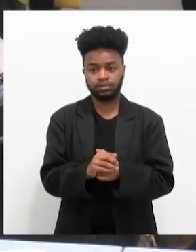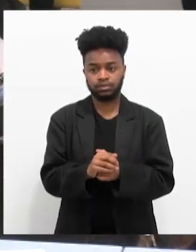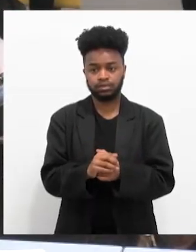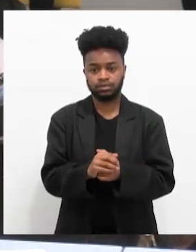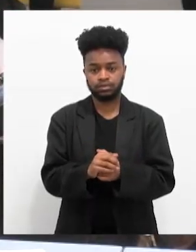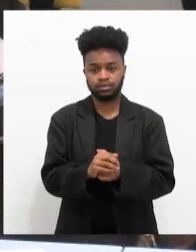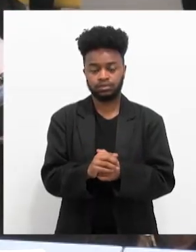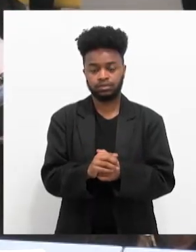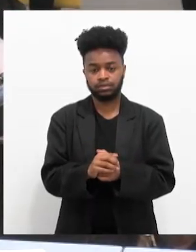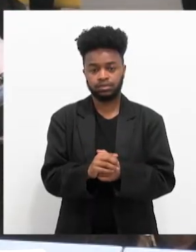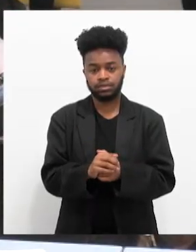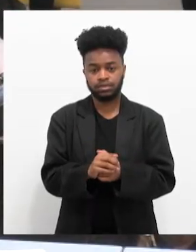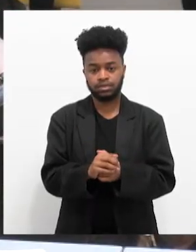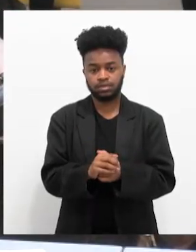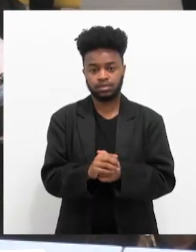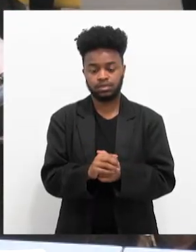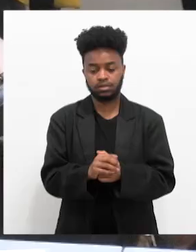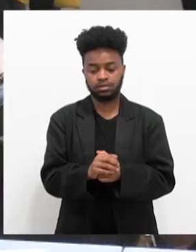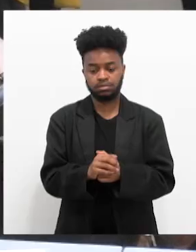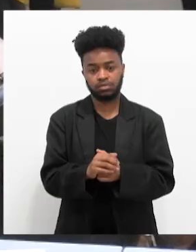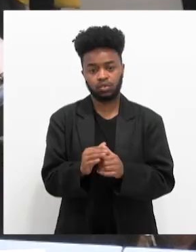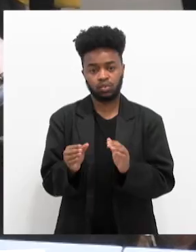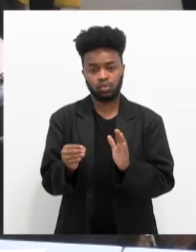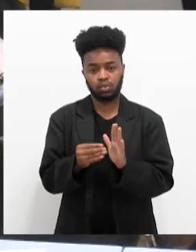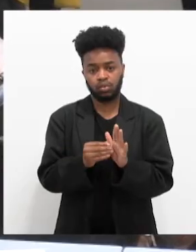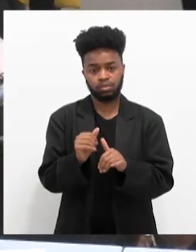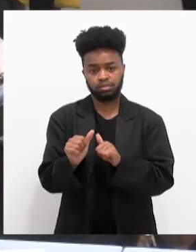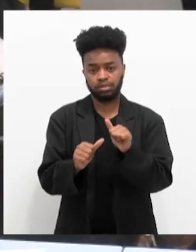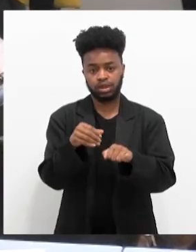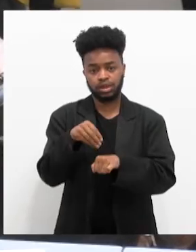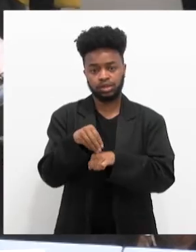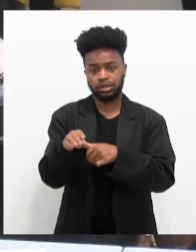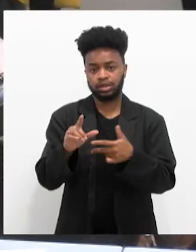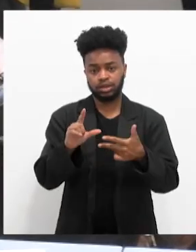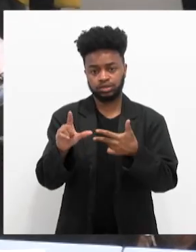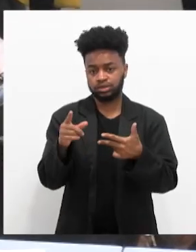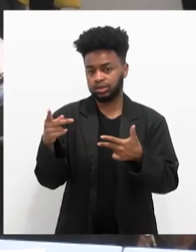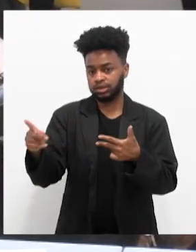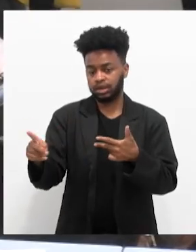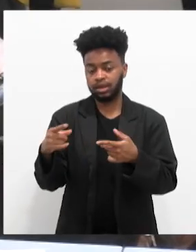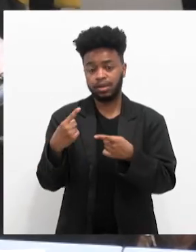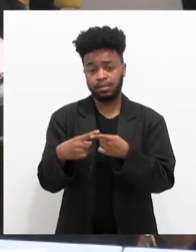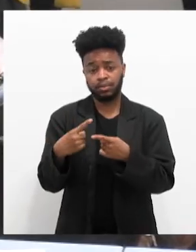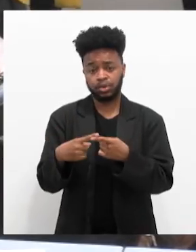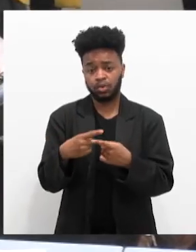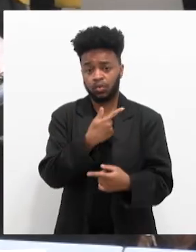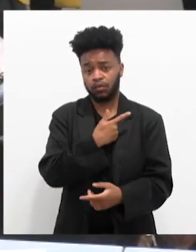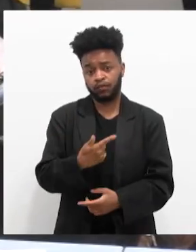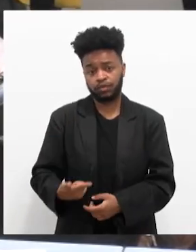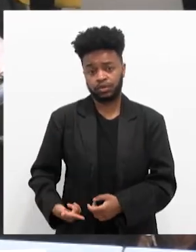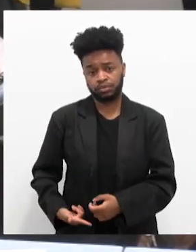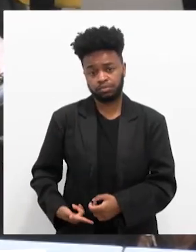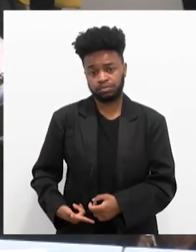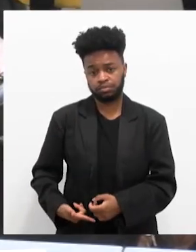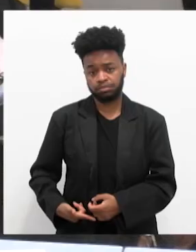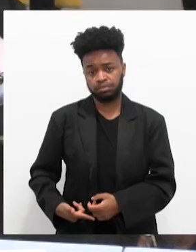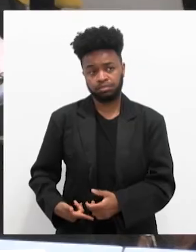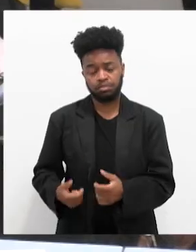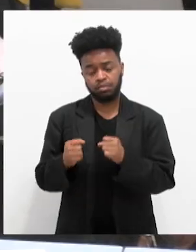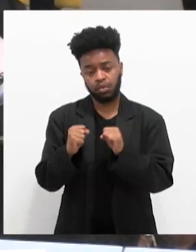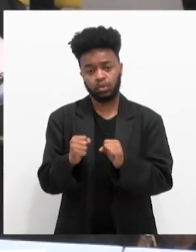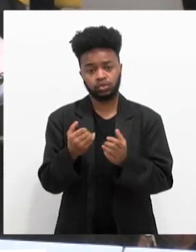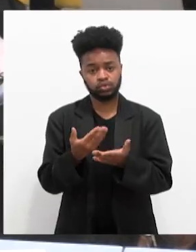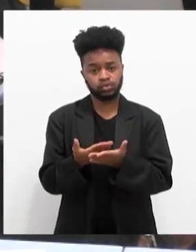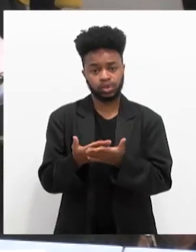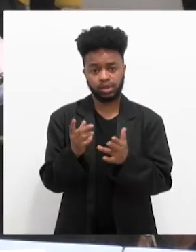isso ser objeto de uma indicação legislativa por meio da deputada. Porque aí o governo estadual pode estudar